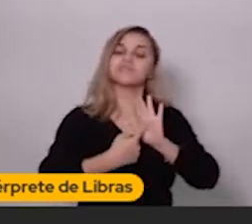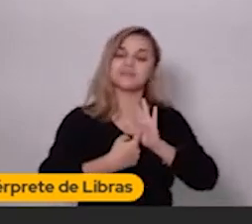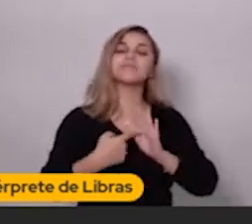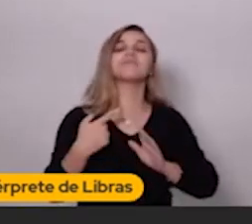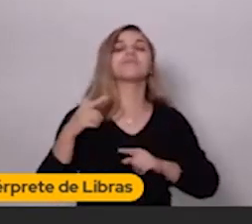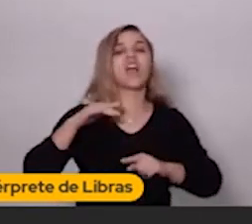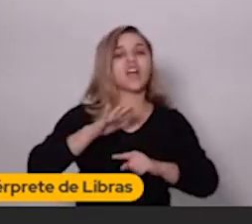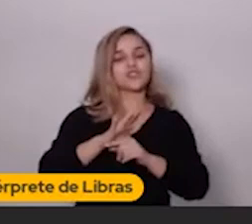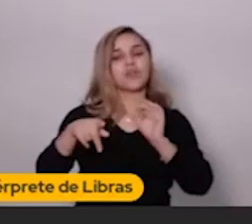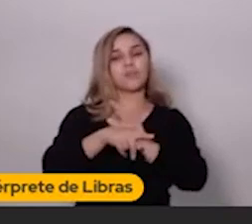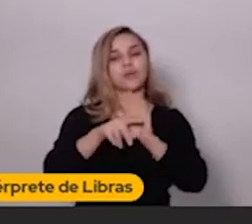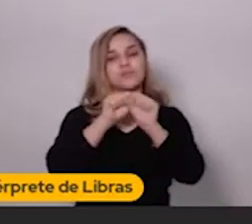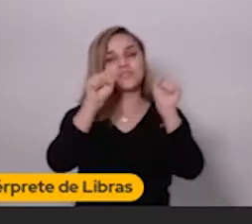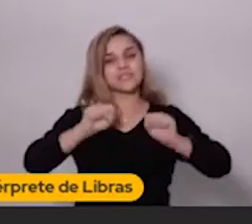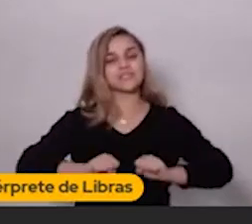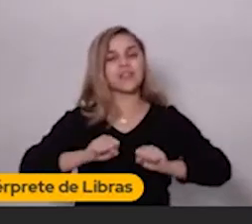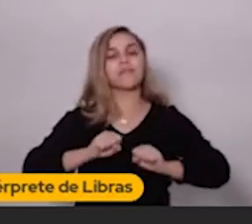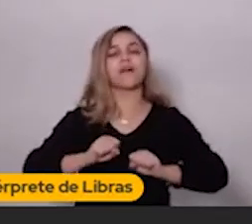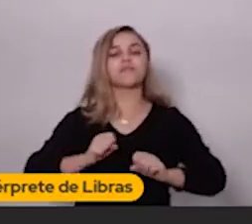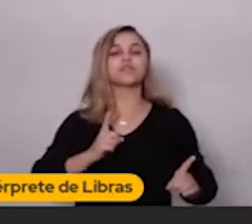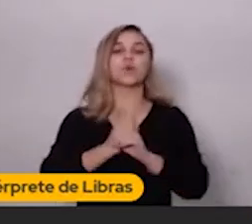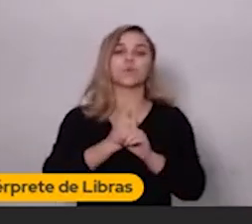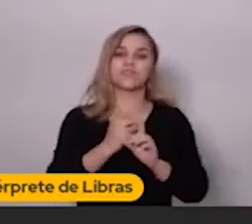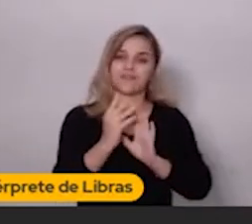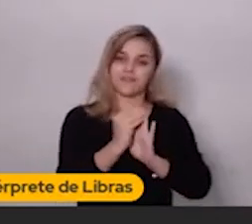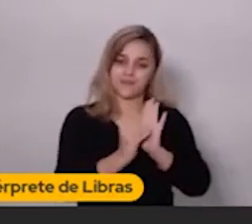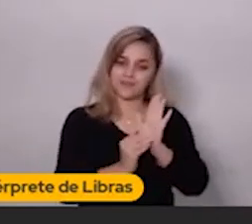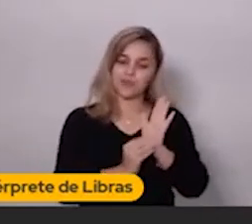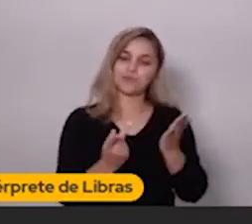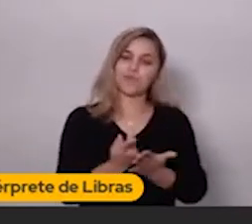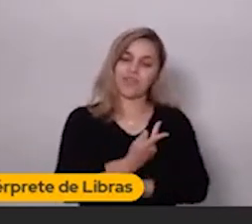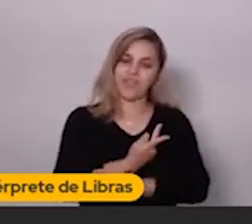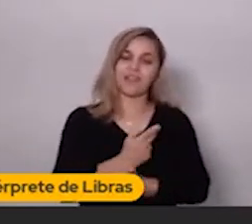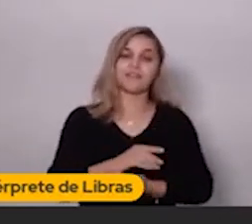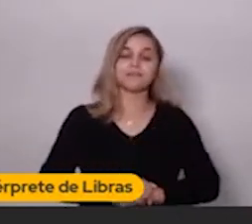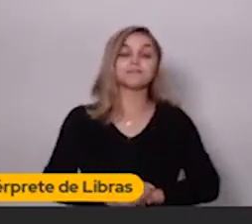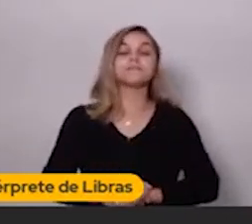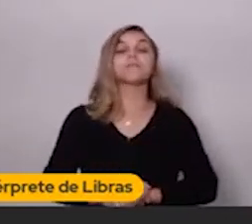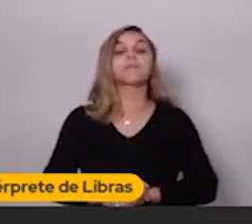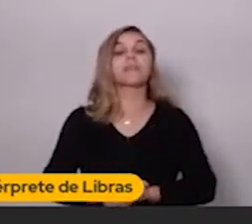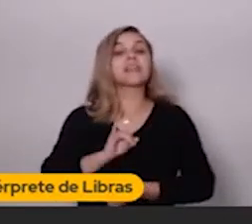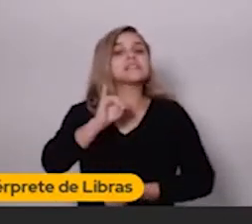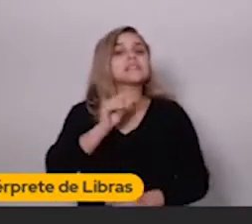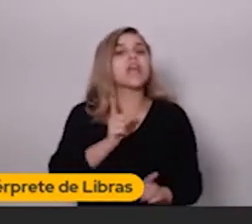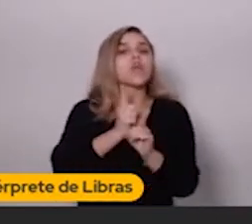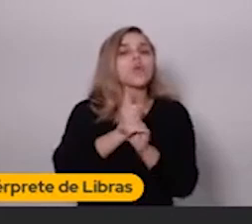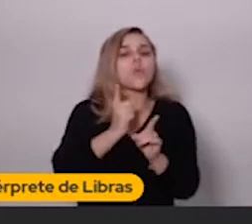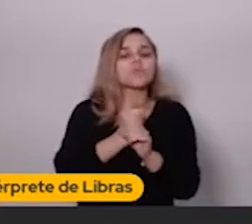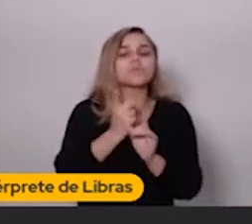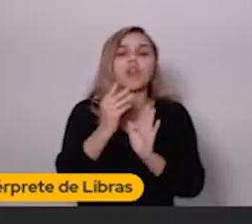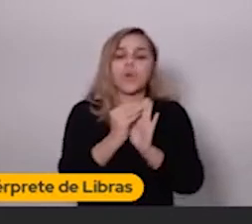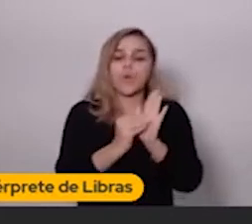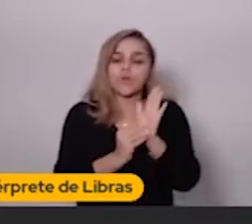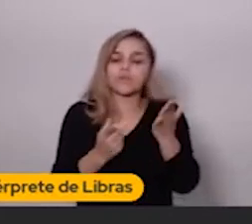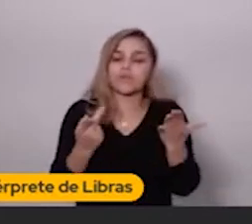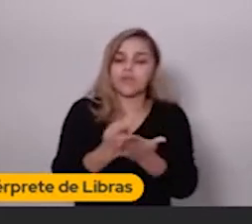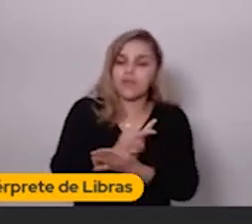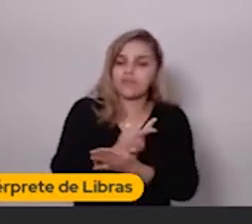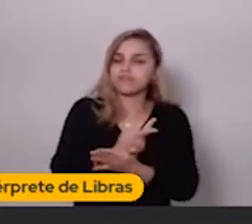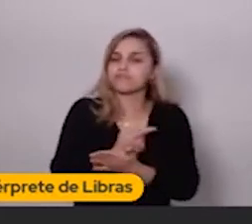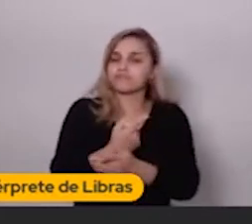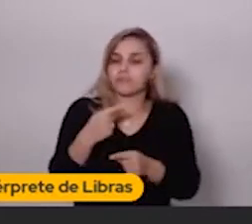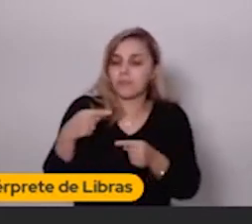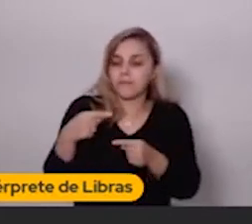sistema a detectar esse tipo de conteúdo. Beleza, então, o que acontece quando é encontrado um conteúdo desse que vai contra as